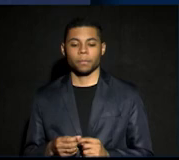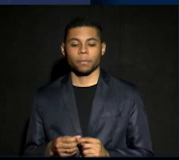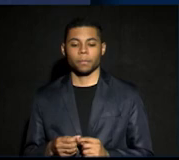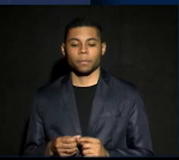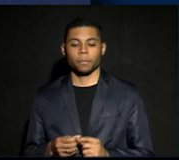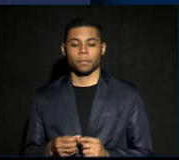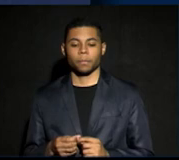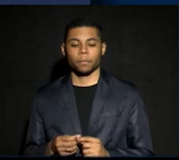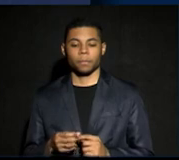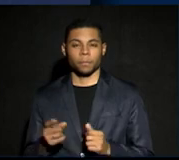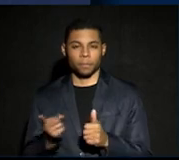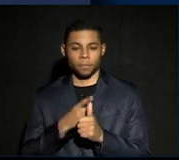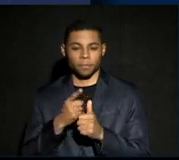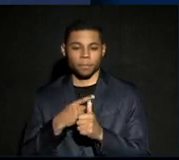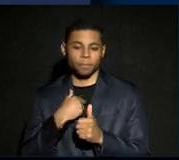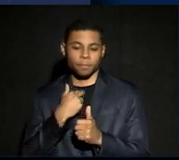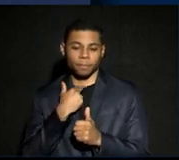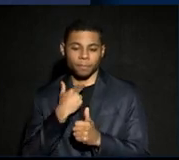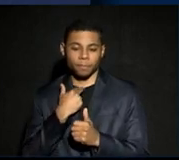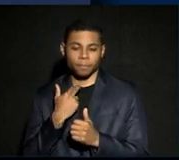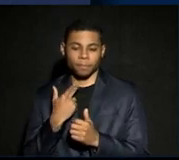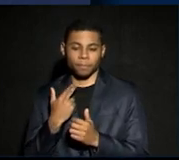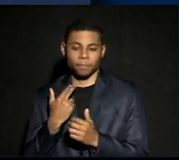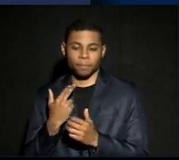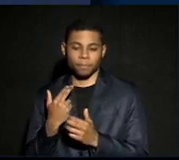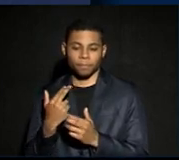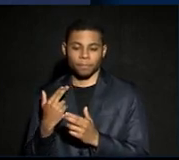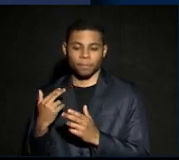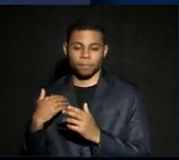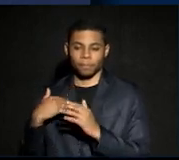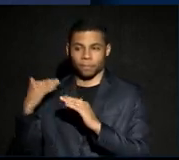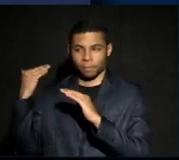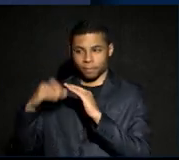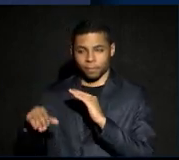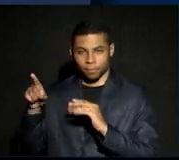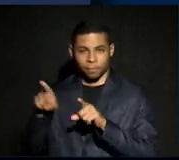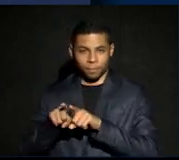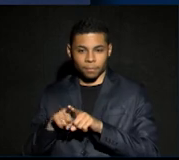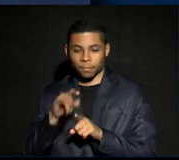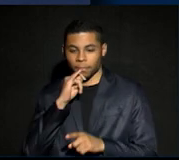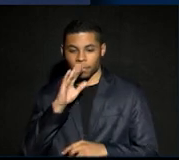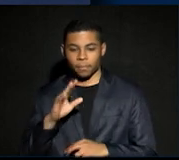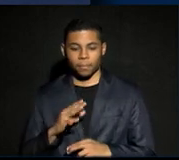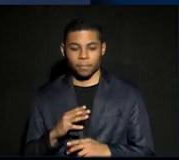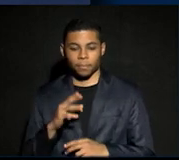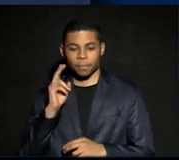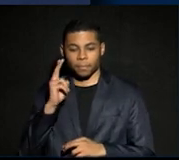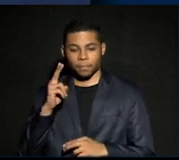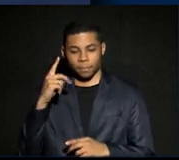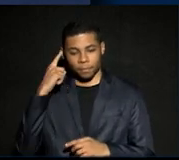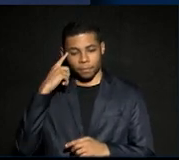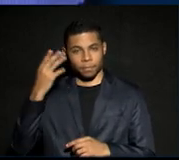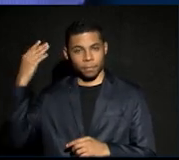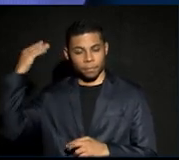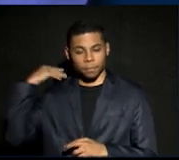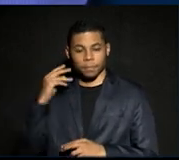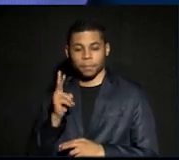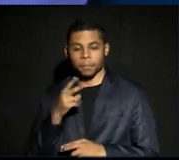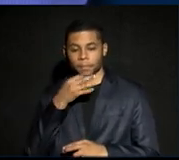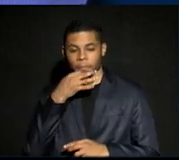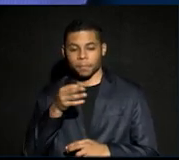perder a oportunidade de discordar publicamente do Loio também. Então, só voltando ao